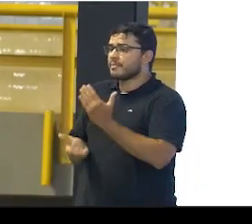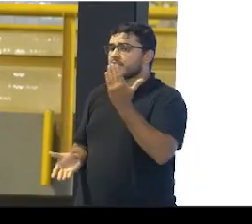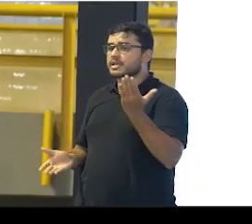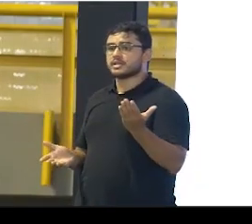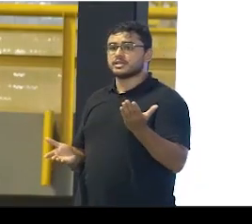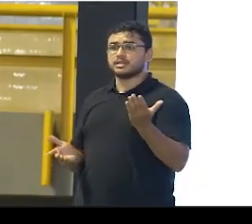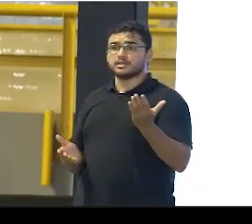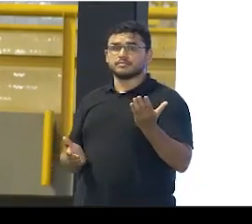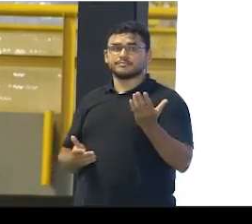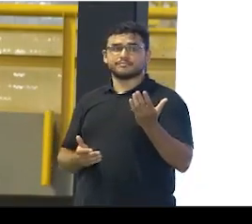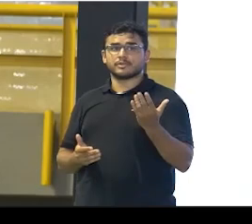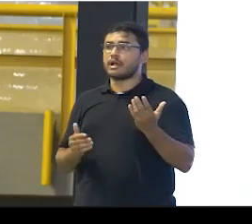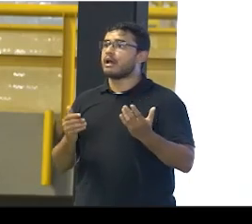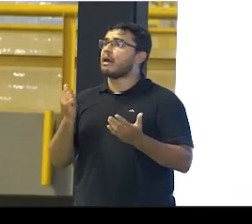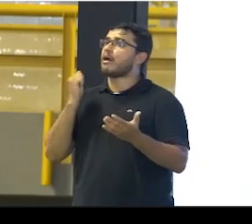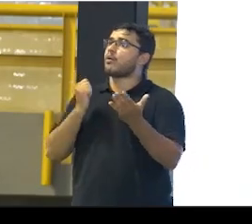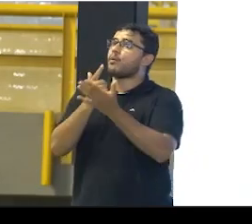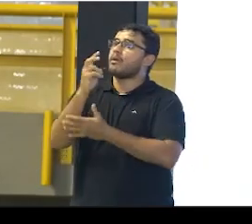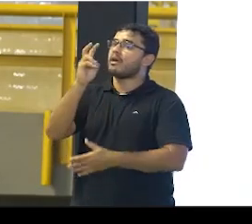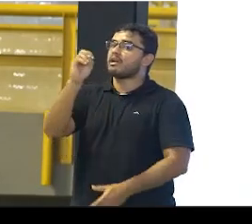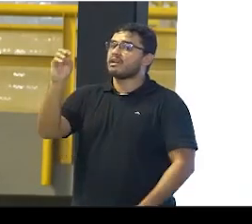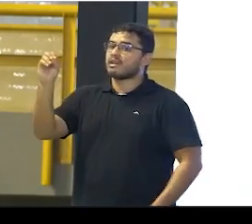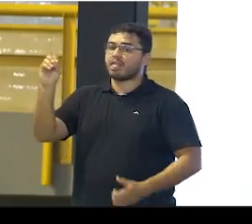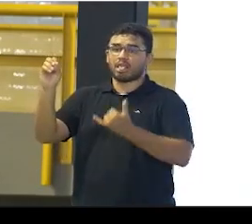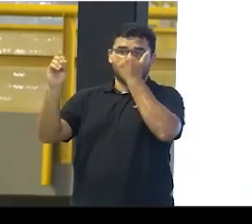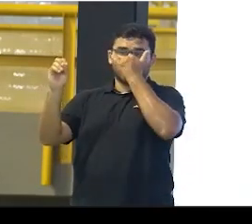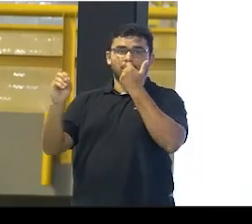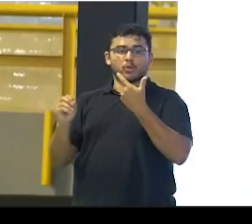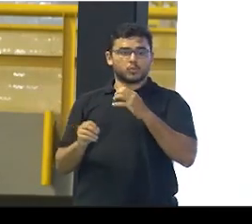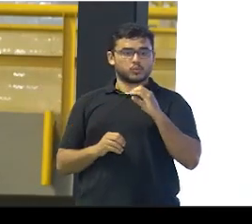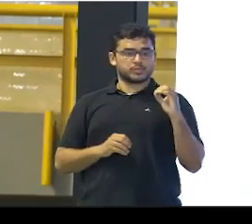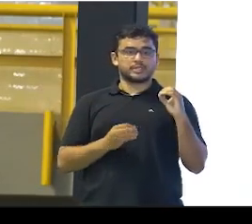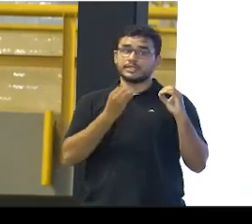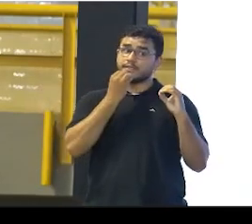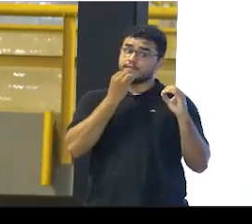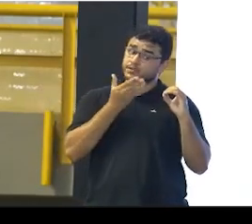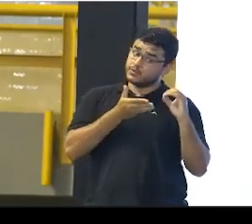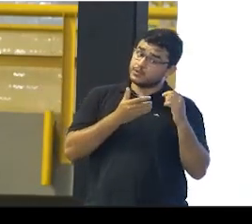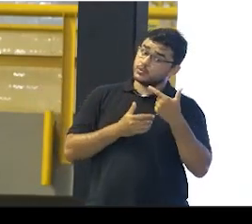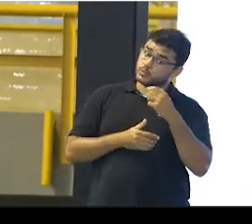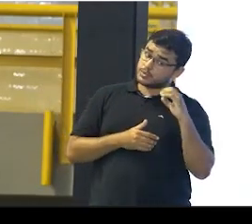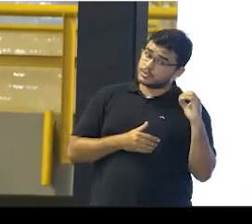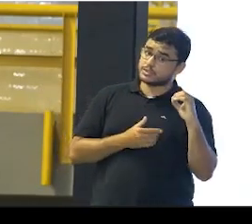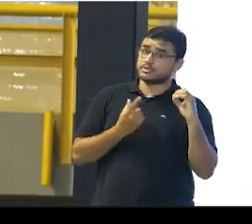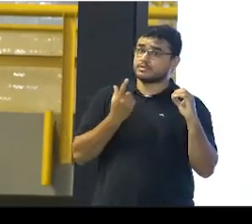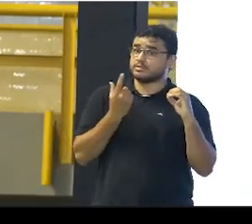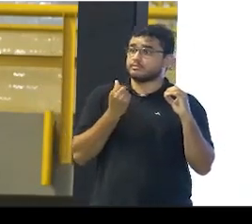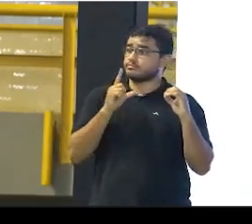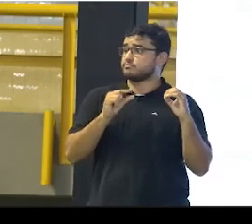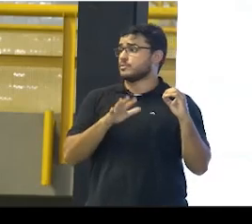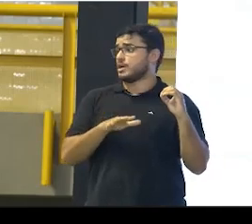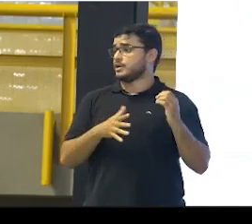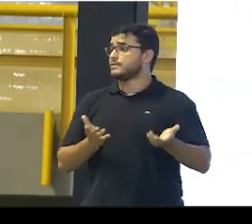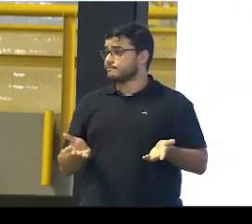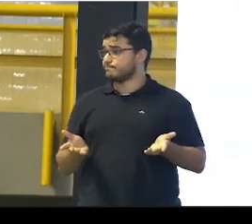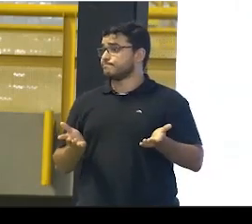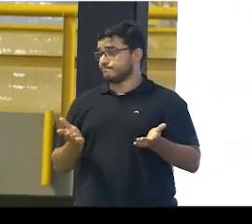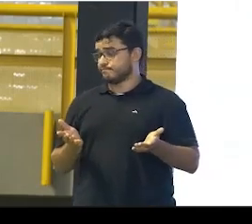trapézio. Todo trapézio é Bzão mais Bzinho, vezes a altura sobre 2. Show? Bom, e o